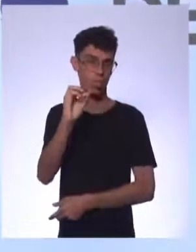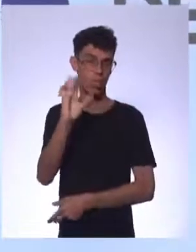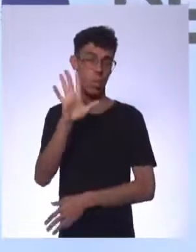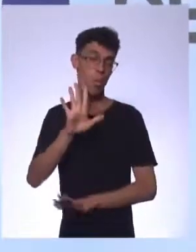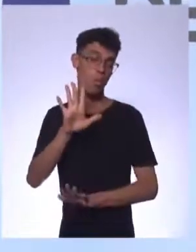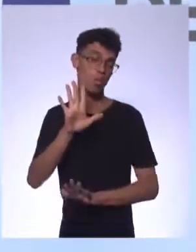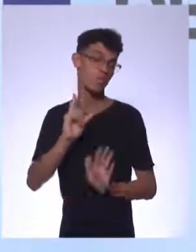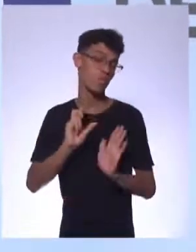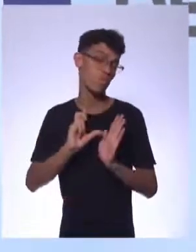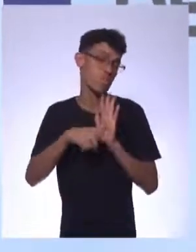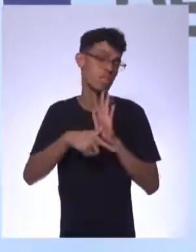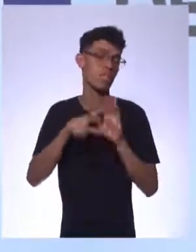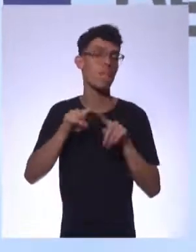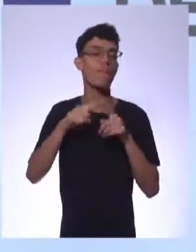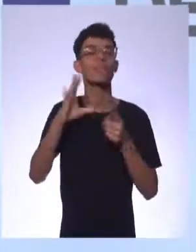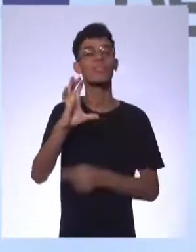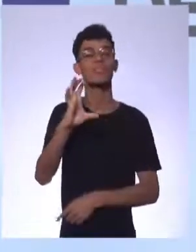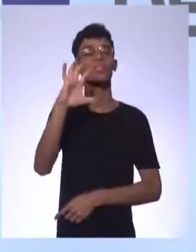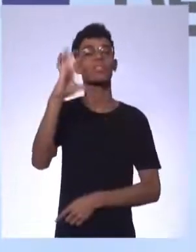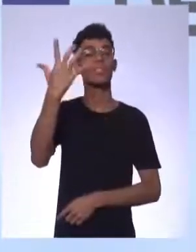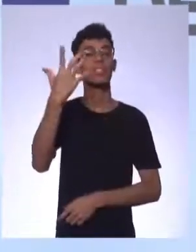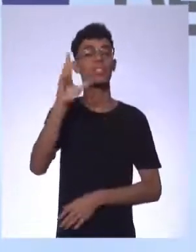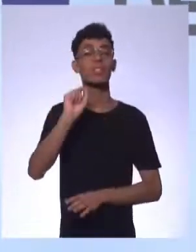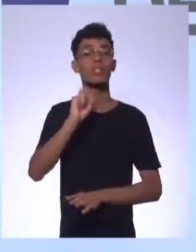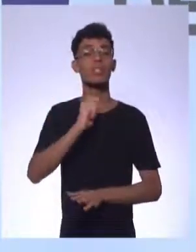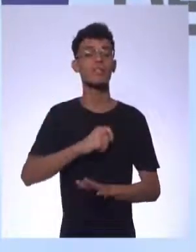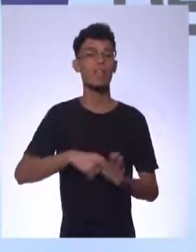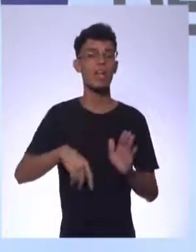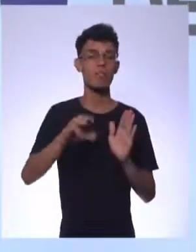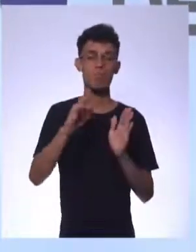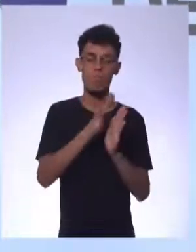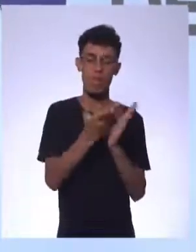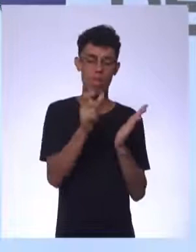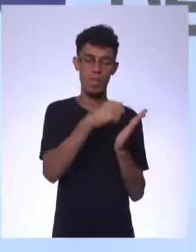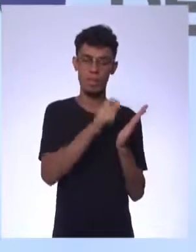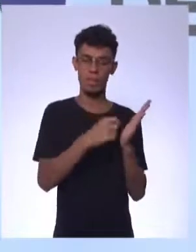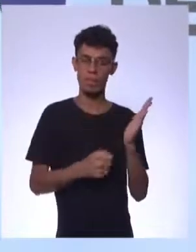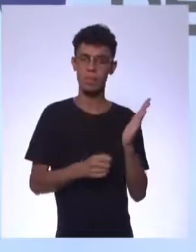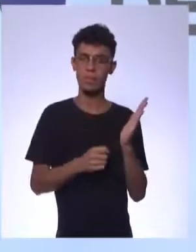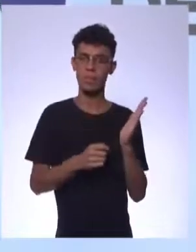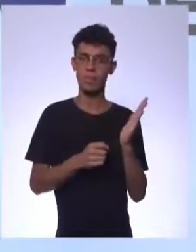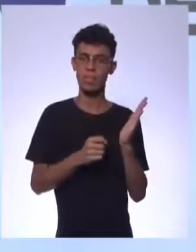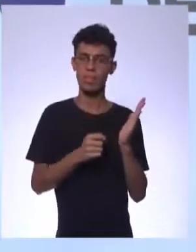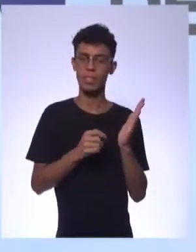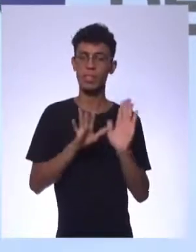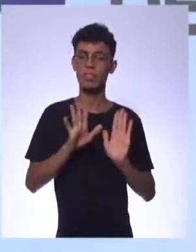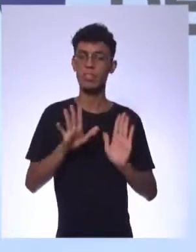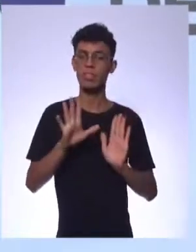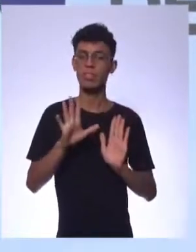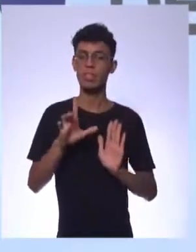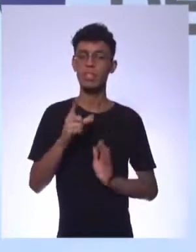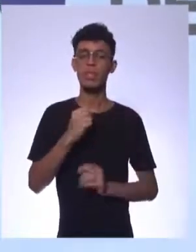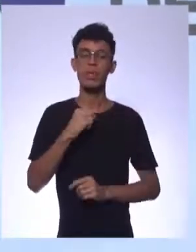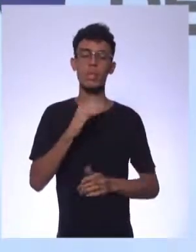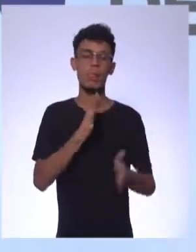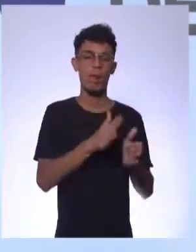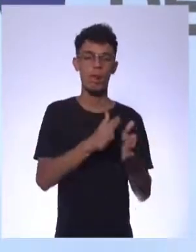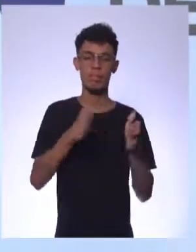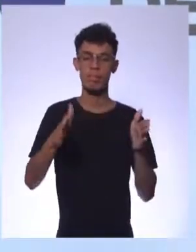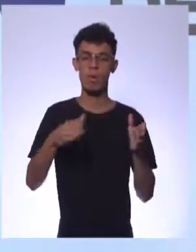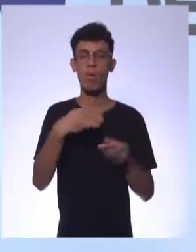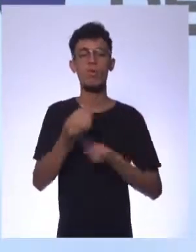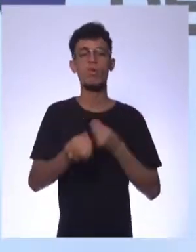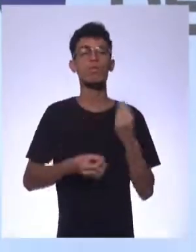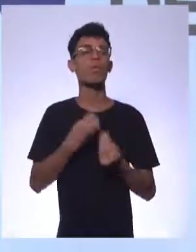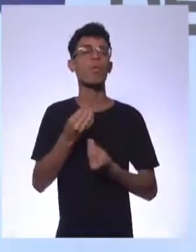mas acontecerá. E na redação, que acontecerá já nesse fim de semana, bom, o que nós desenvolveremos é mais ou menos o que